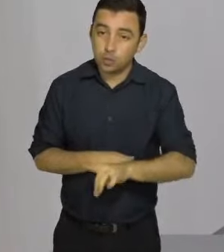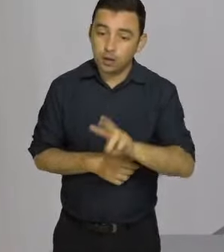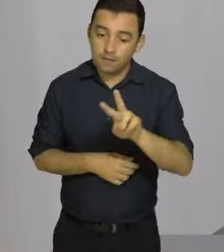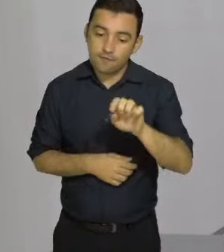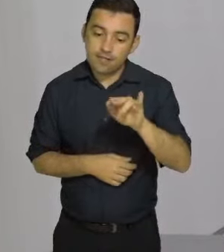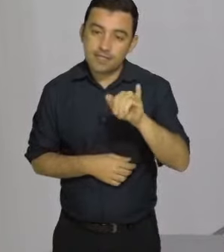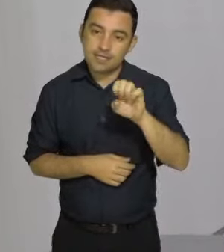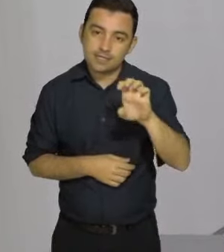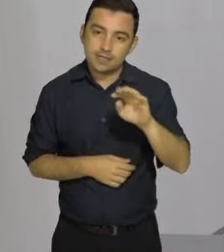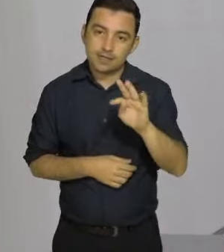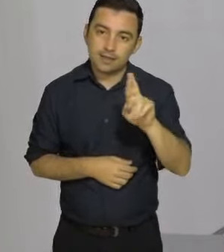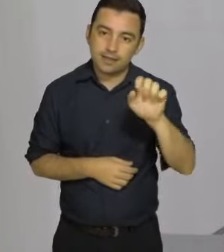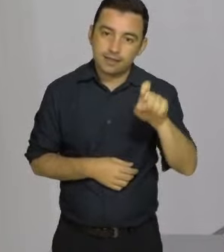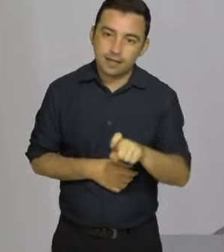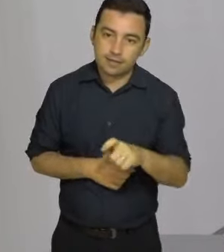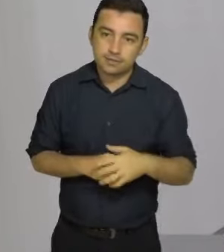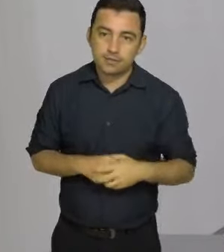Trax.